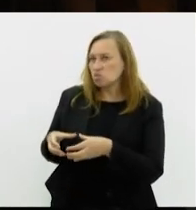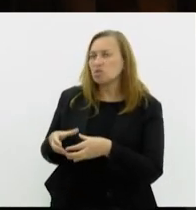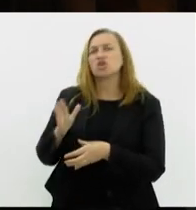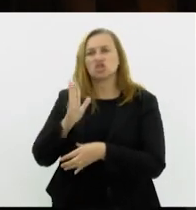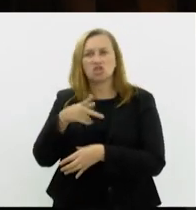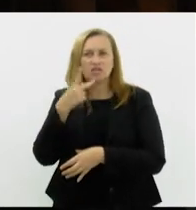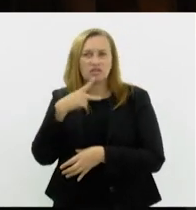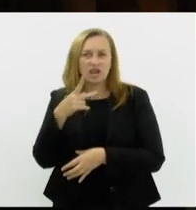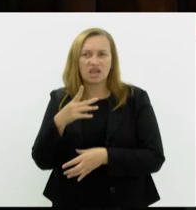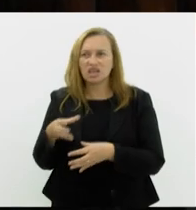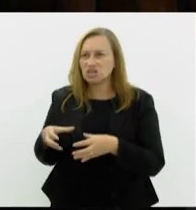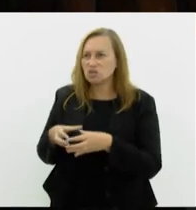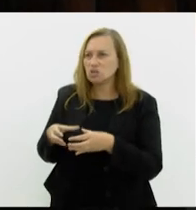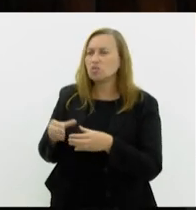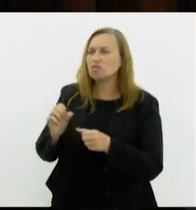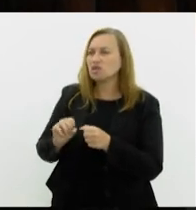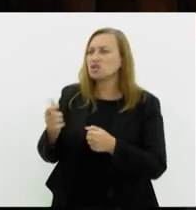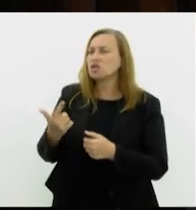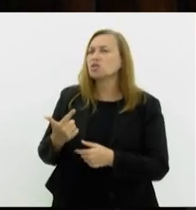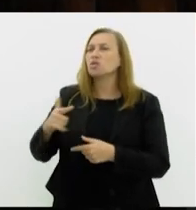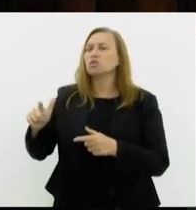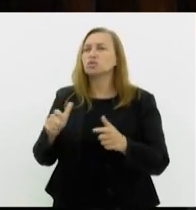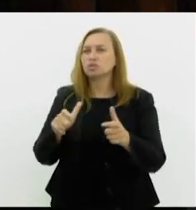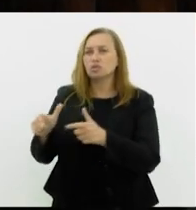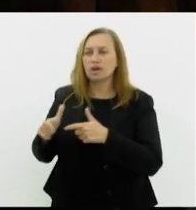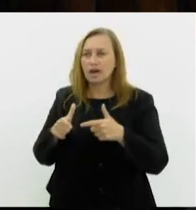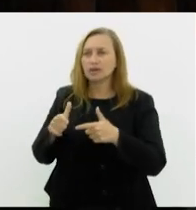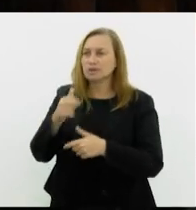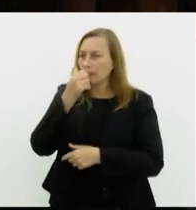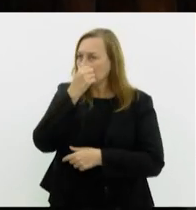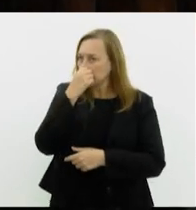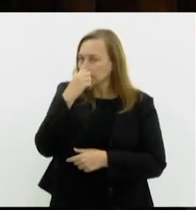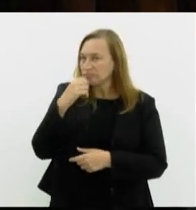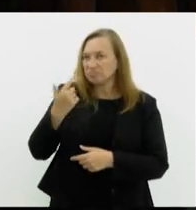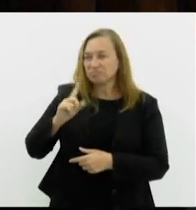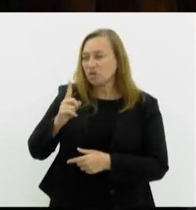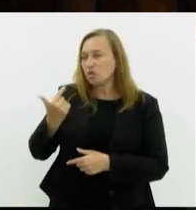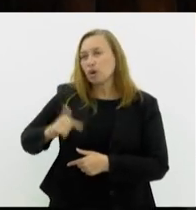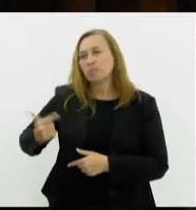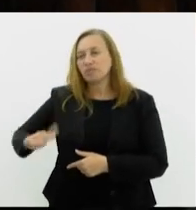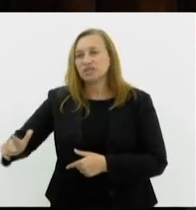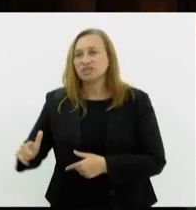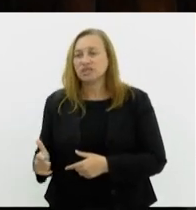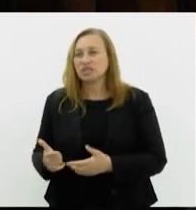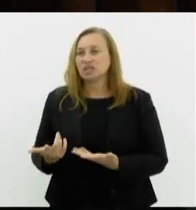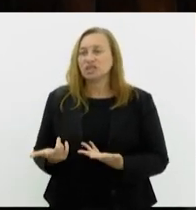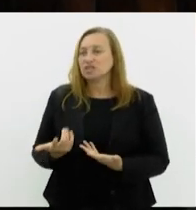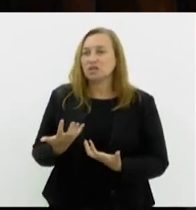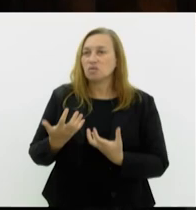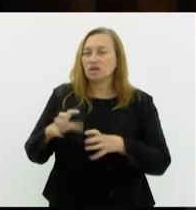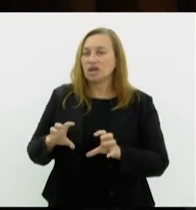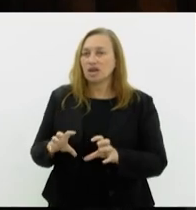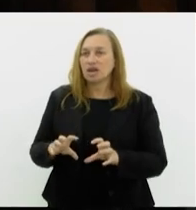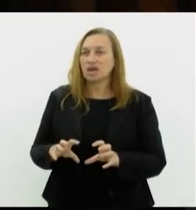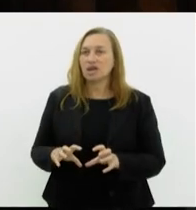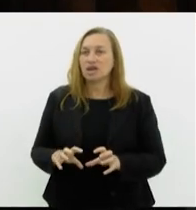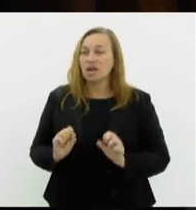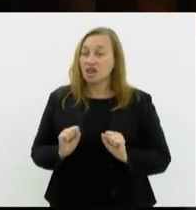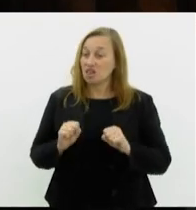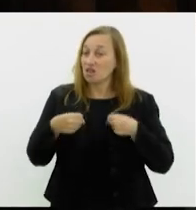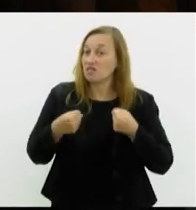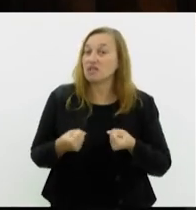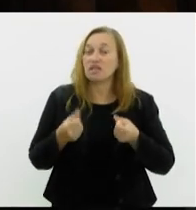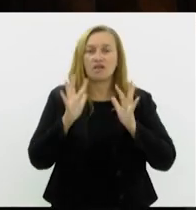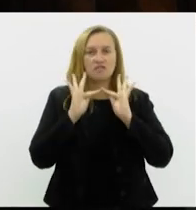falei aqui o que essa tropinha fez em outras ocasiões, não vou voltar. E quer se fazer de falso moralista, defensor da